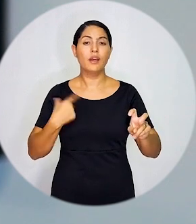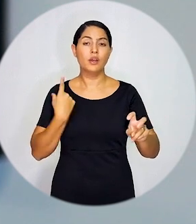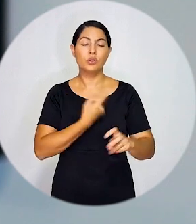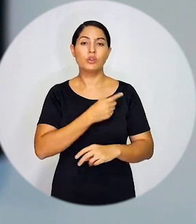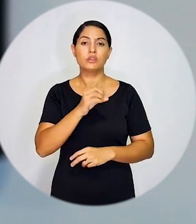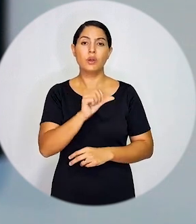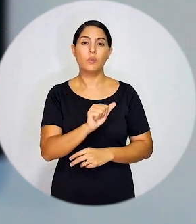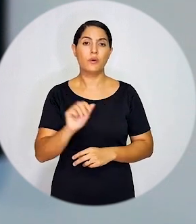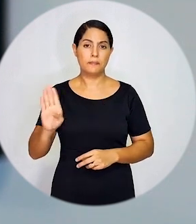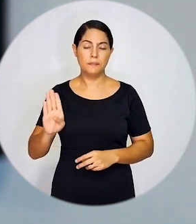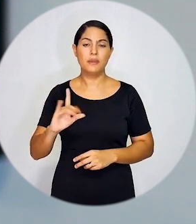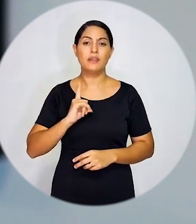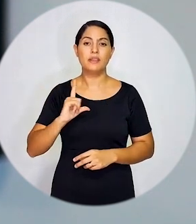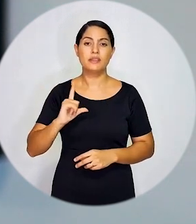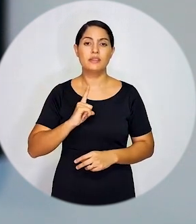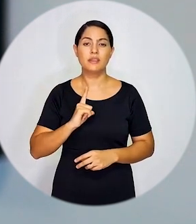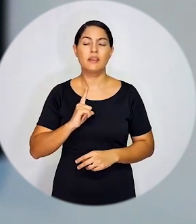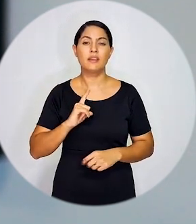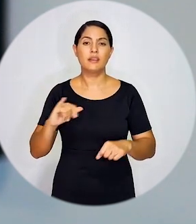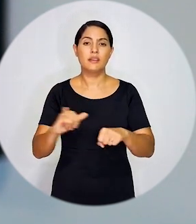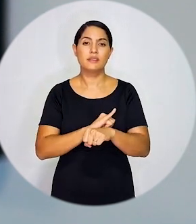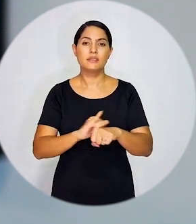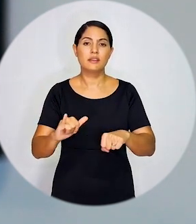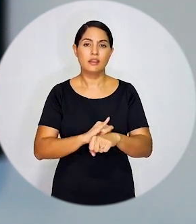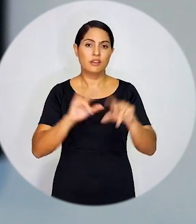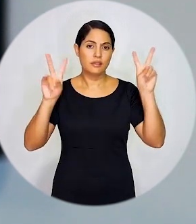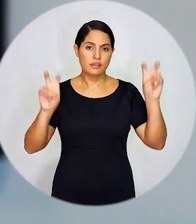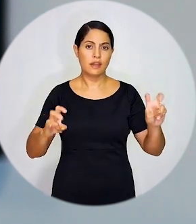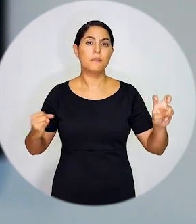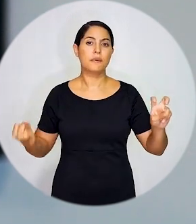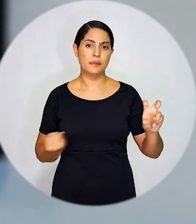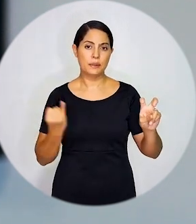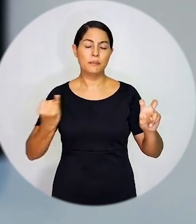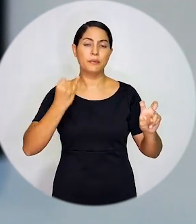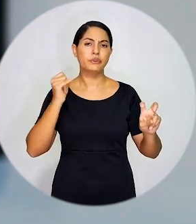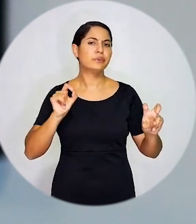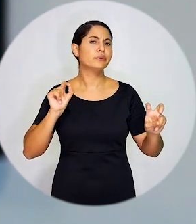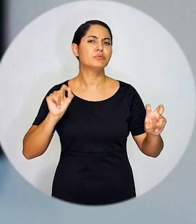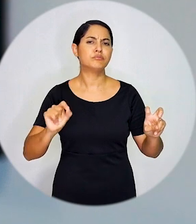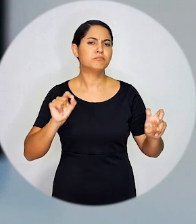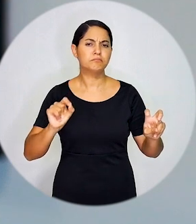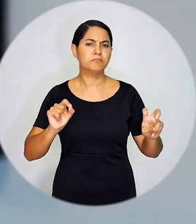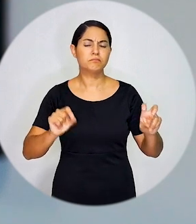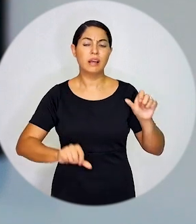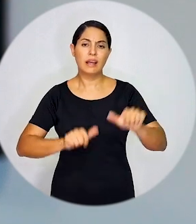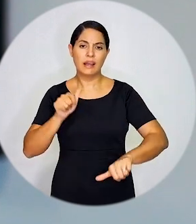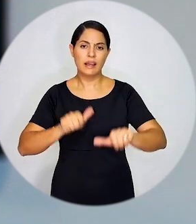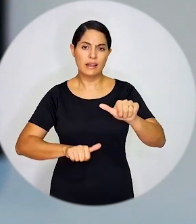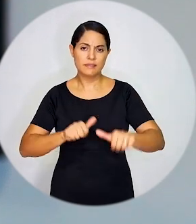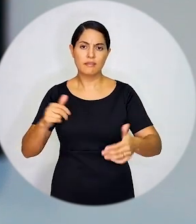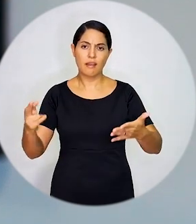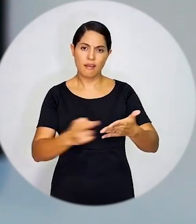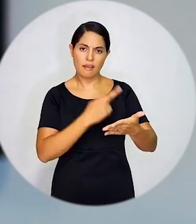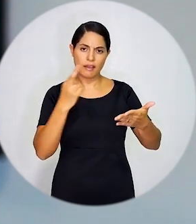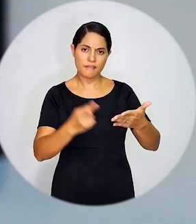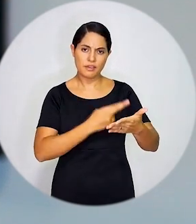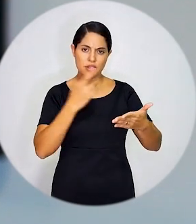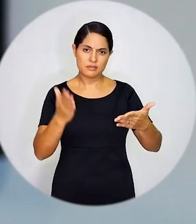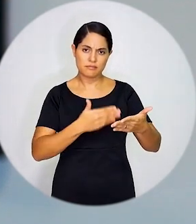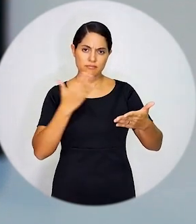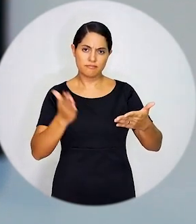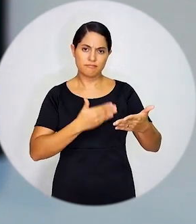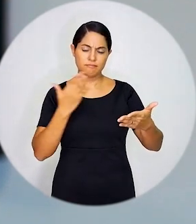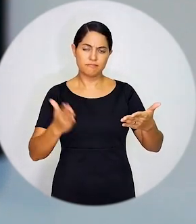sentido de trazer para dentro da ordem também um instrumento extremamente importante, que é uma revista que